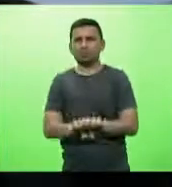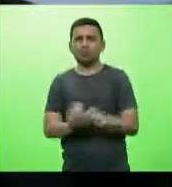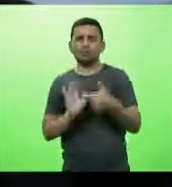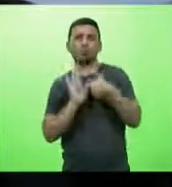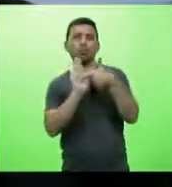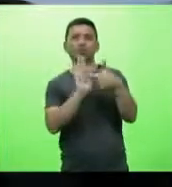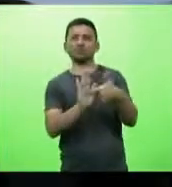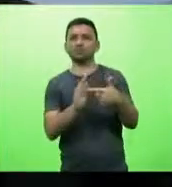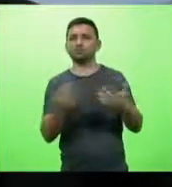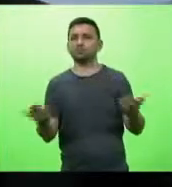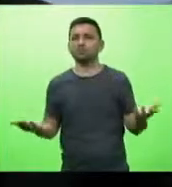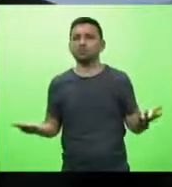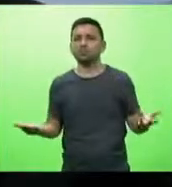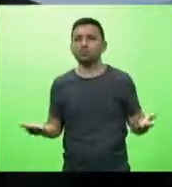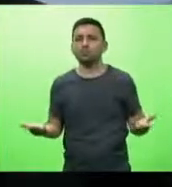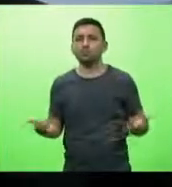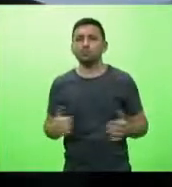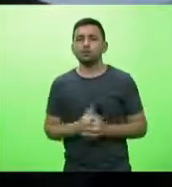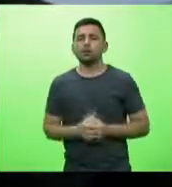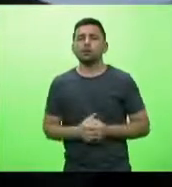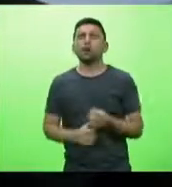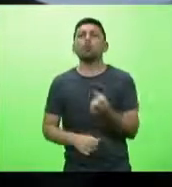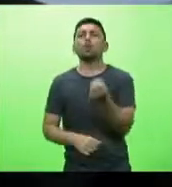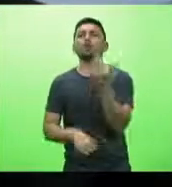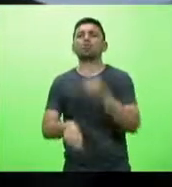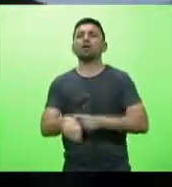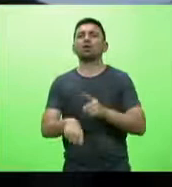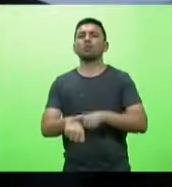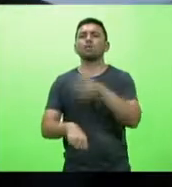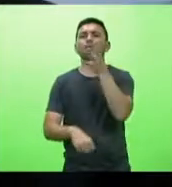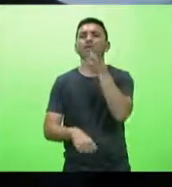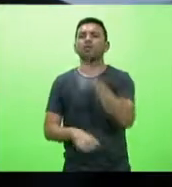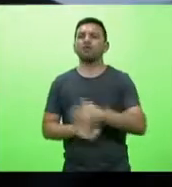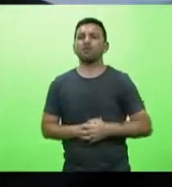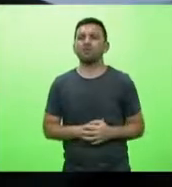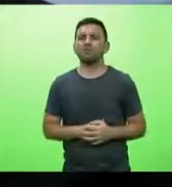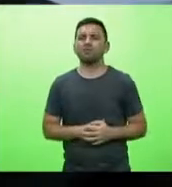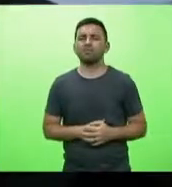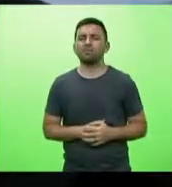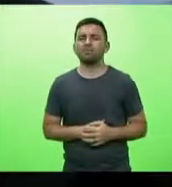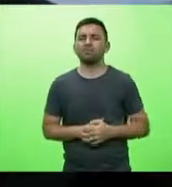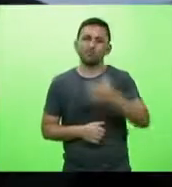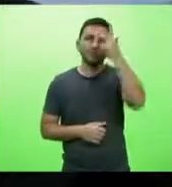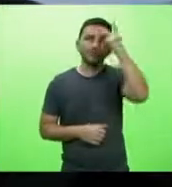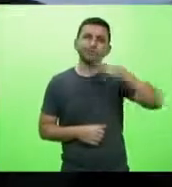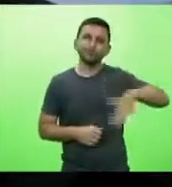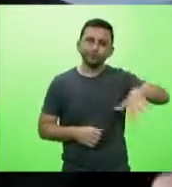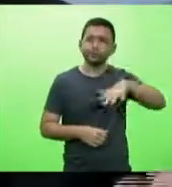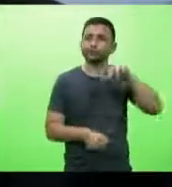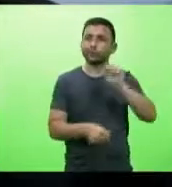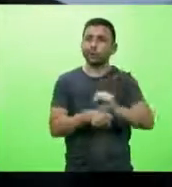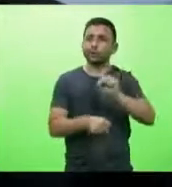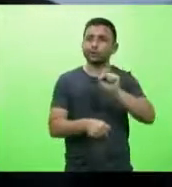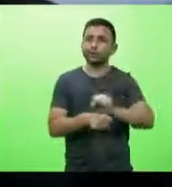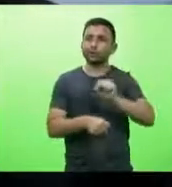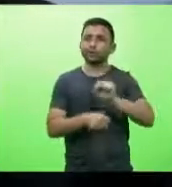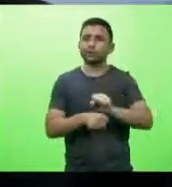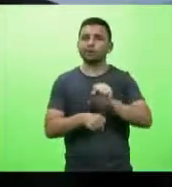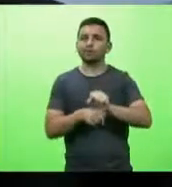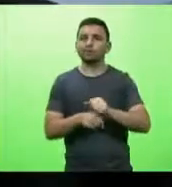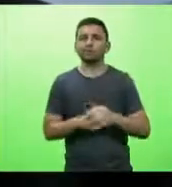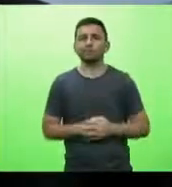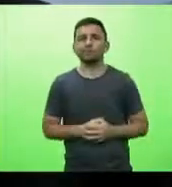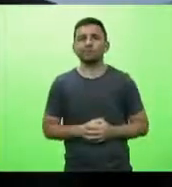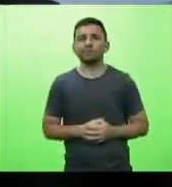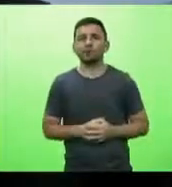apresentar. Quanto tempo vai demorar isso? E as pessoas estão esperando. A